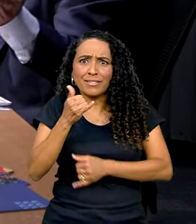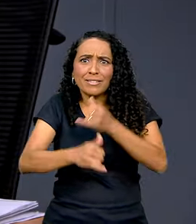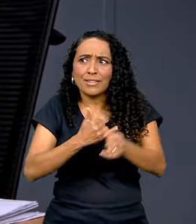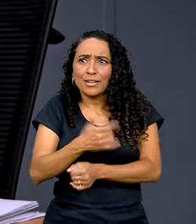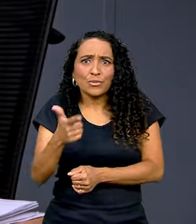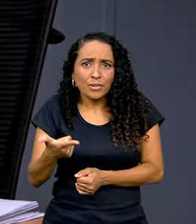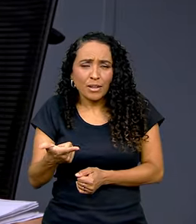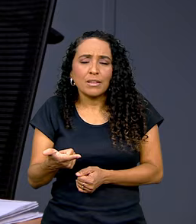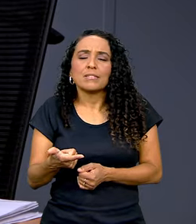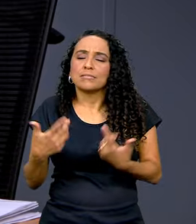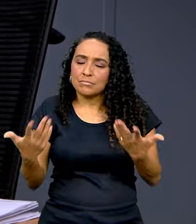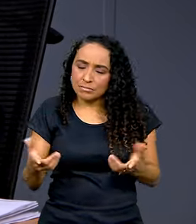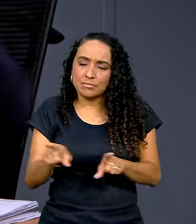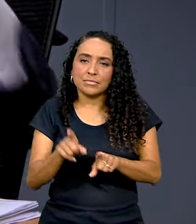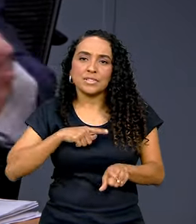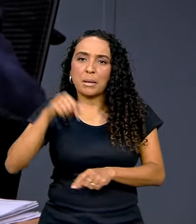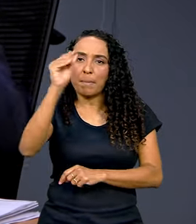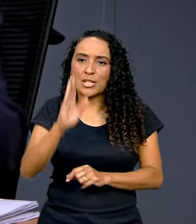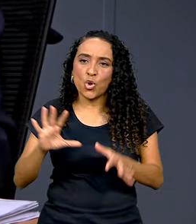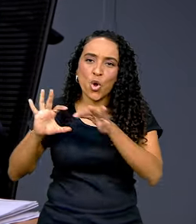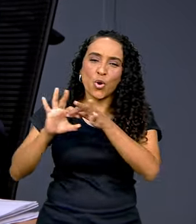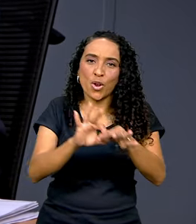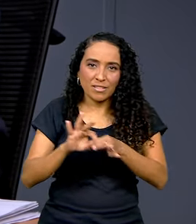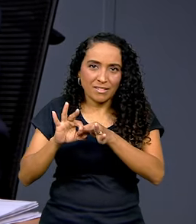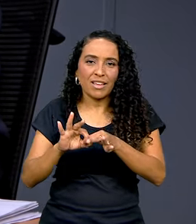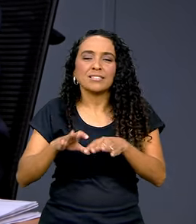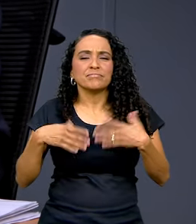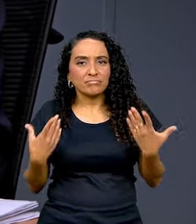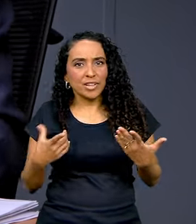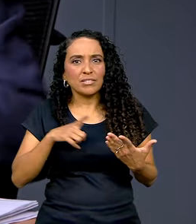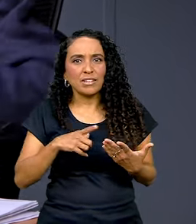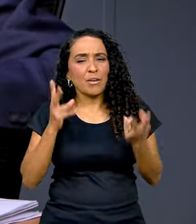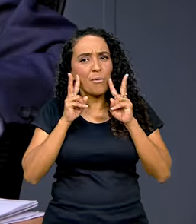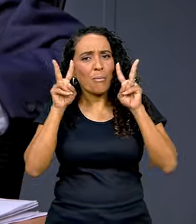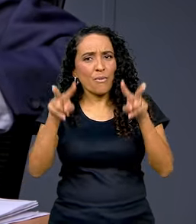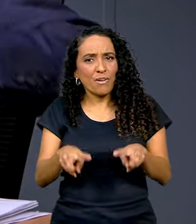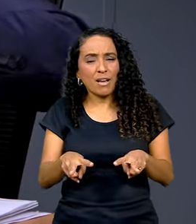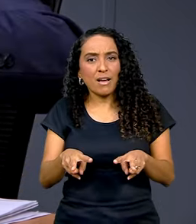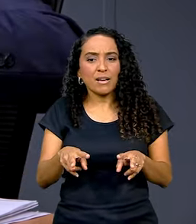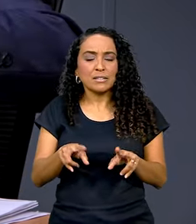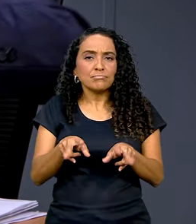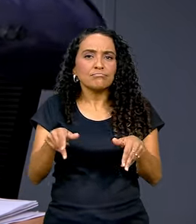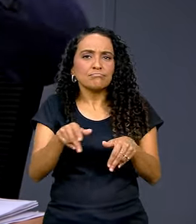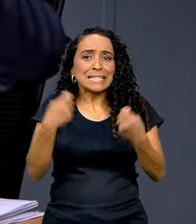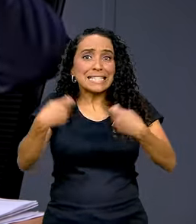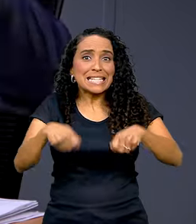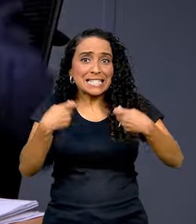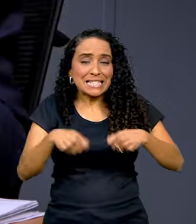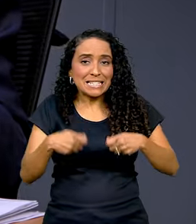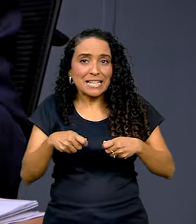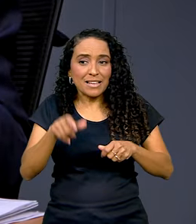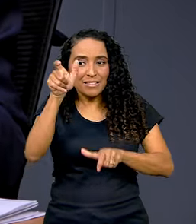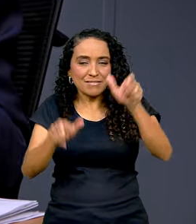é que a gente vive sem internet agora então al ter o Brasil conectado então é Um Olhar do ponto de